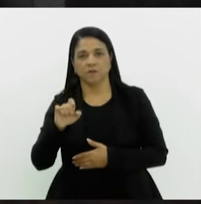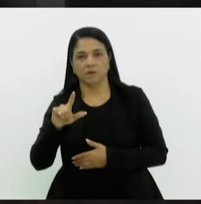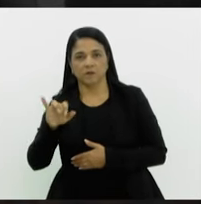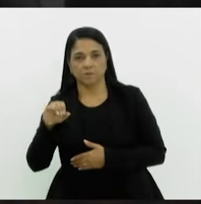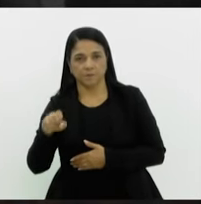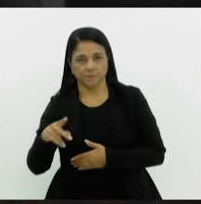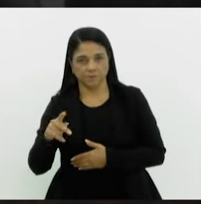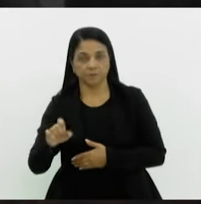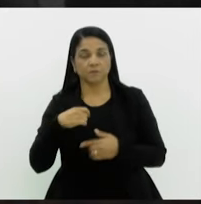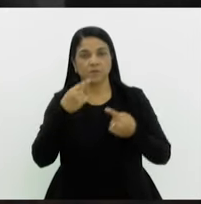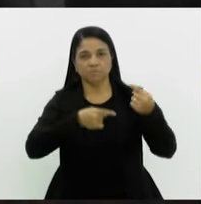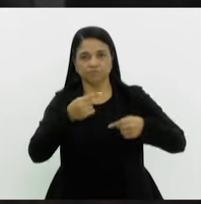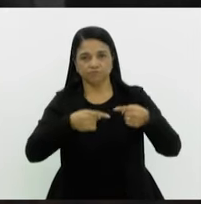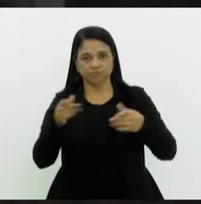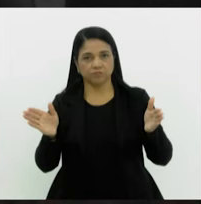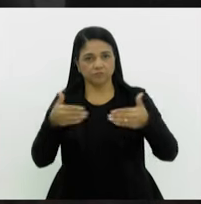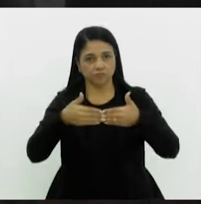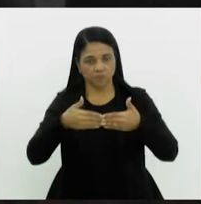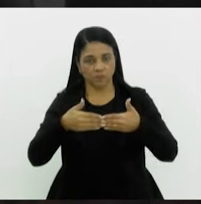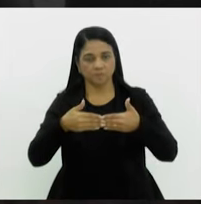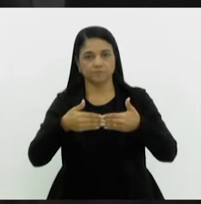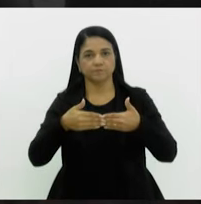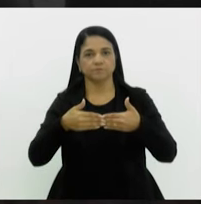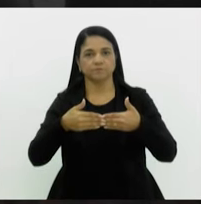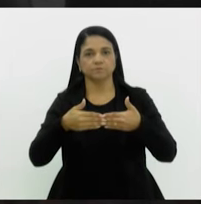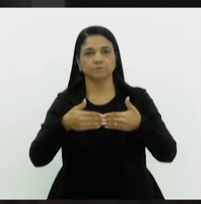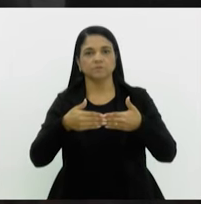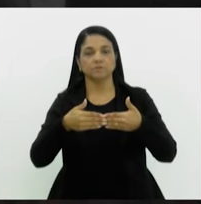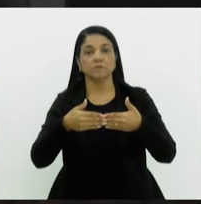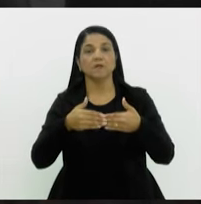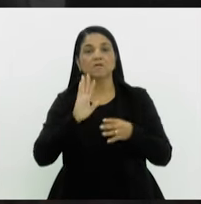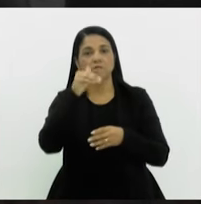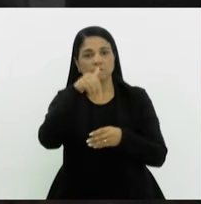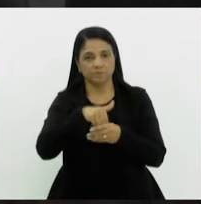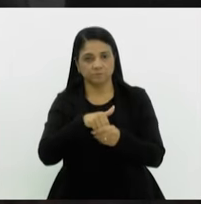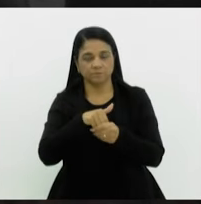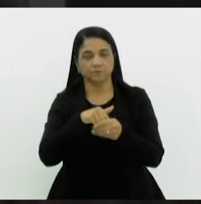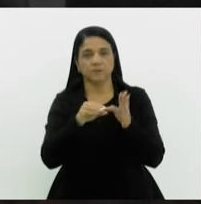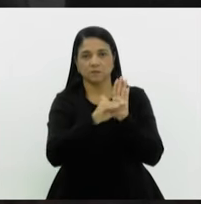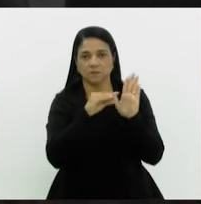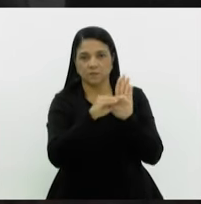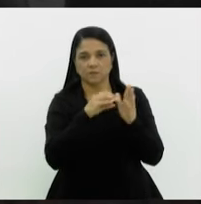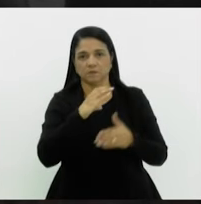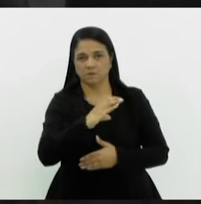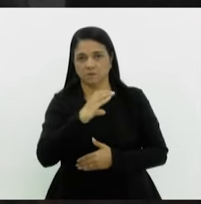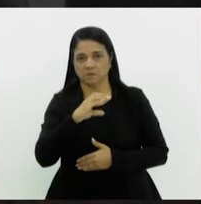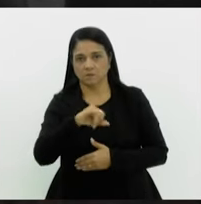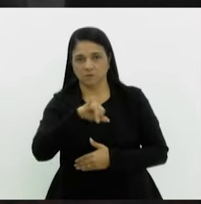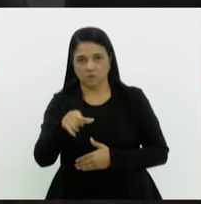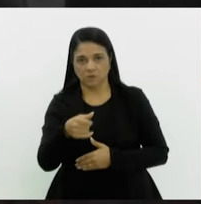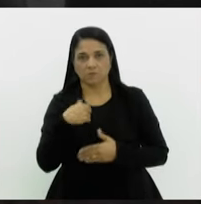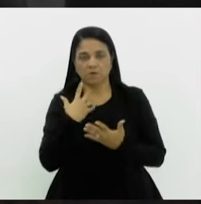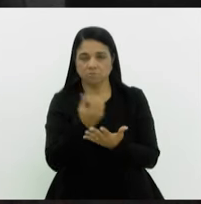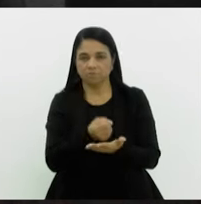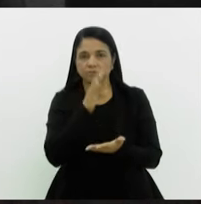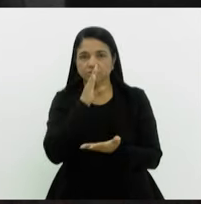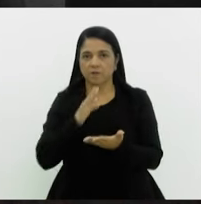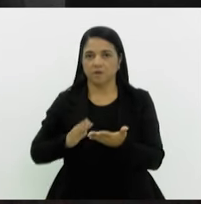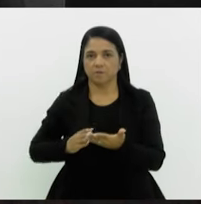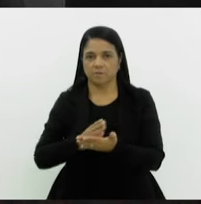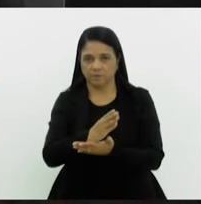não havendo quem queira discutir, encerrada a discussão. Em votação, as emendas da CCJ. Os senhores que aprovam, permaneçam como